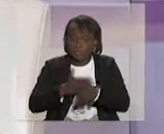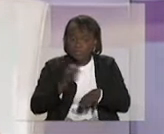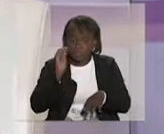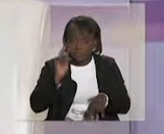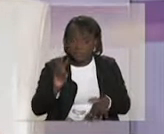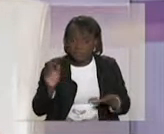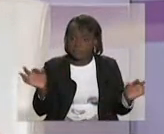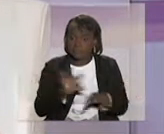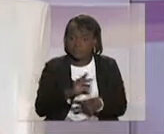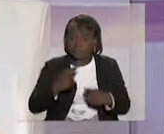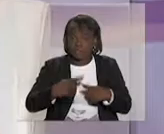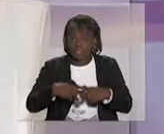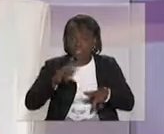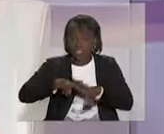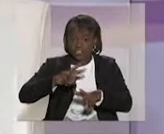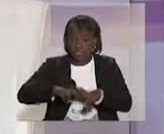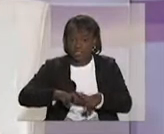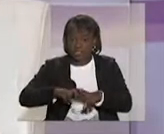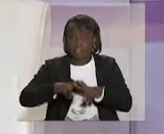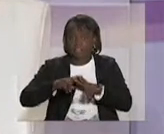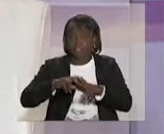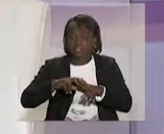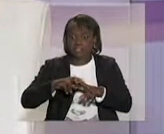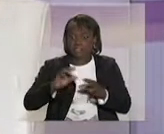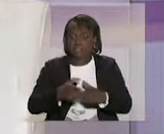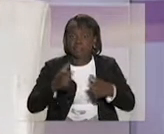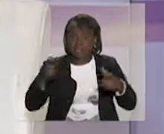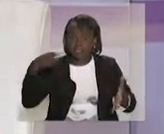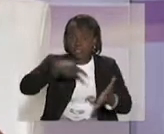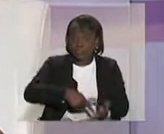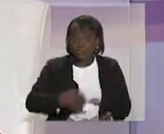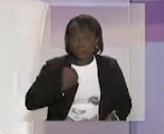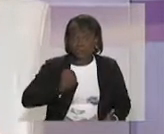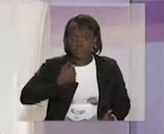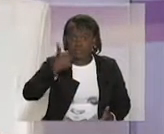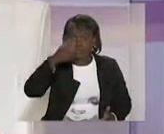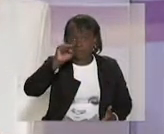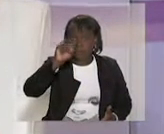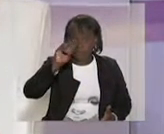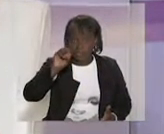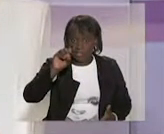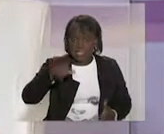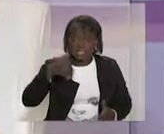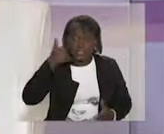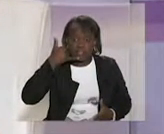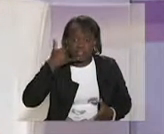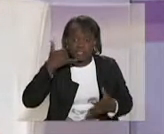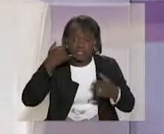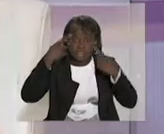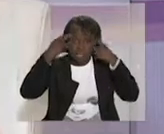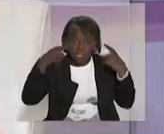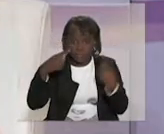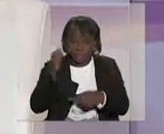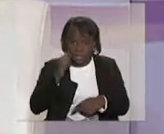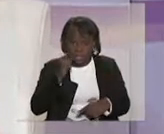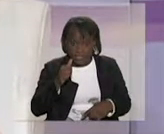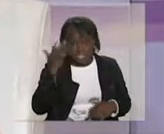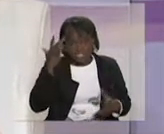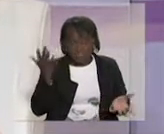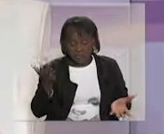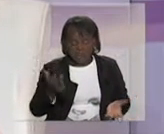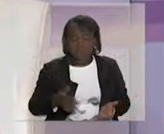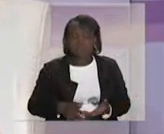um efeito prático, digamos assim, dessas hashtags, que foi o aumento de denúncias no 180, né, que é o Disque